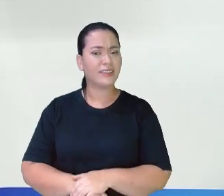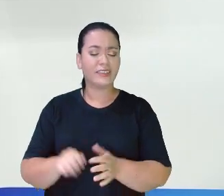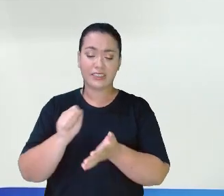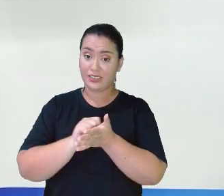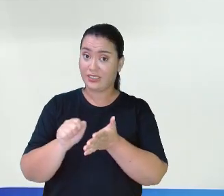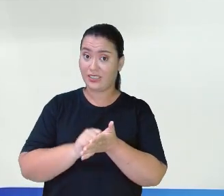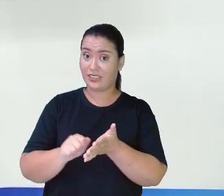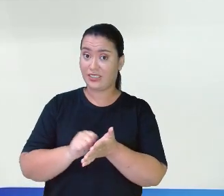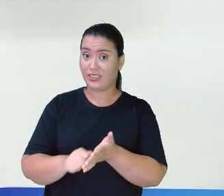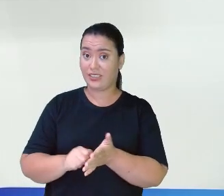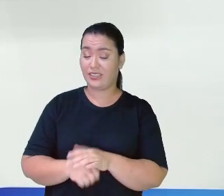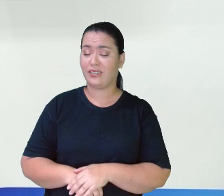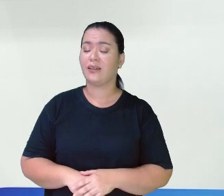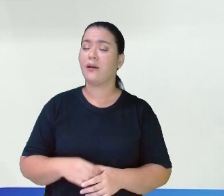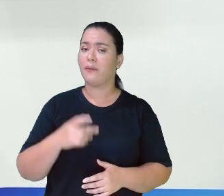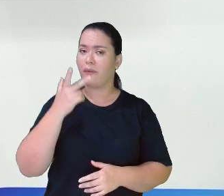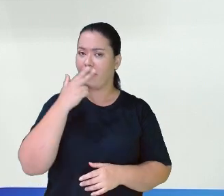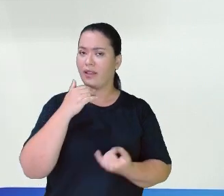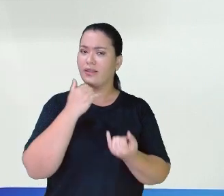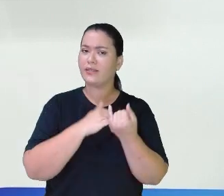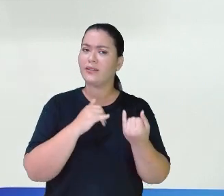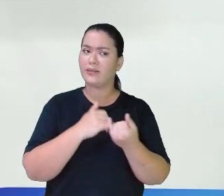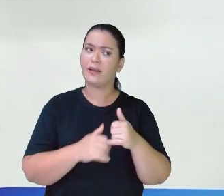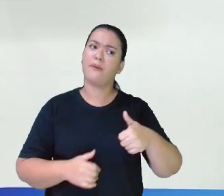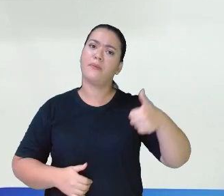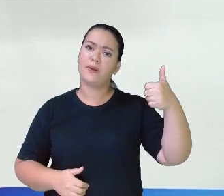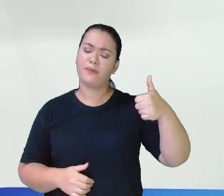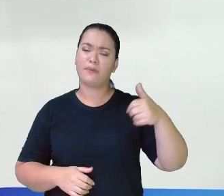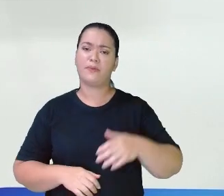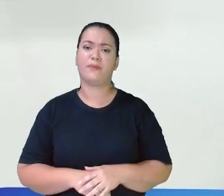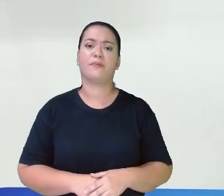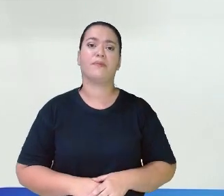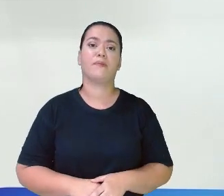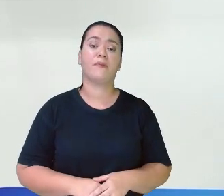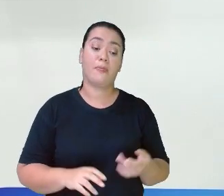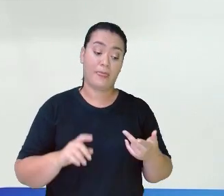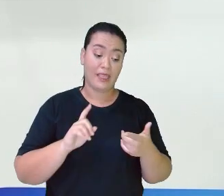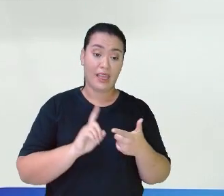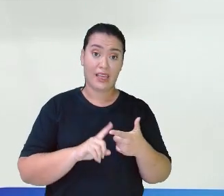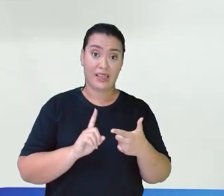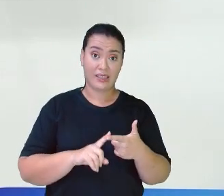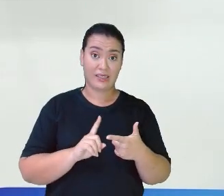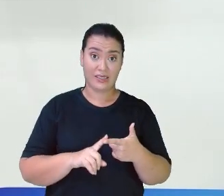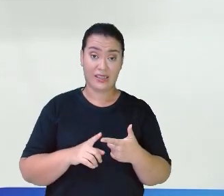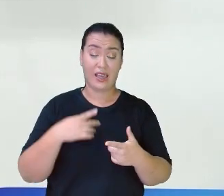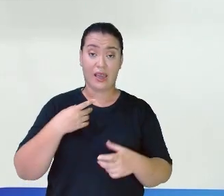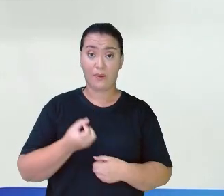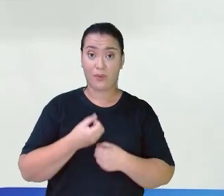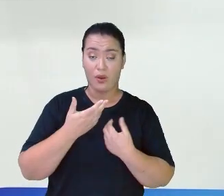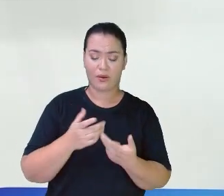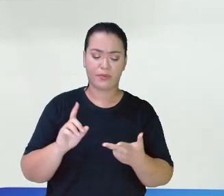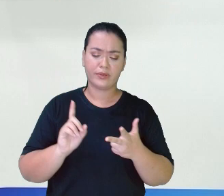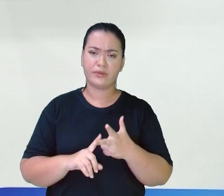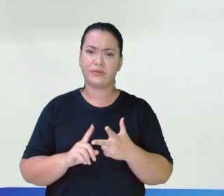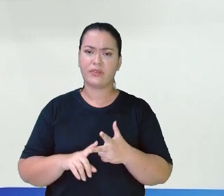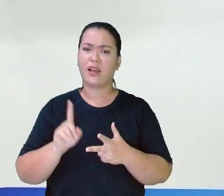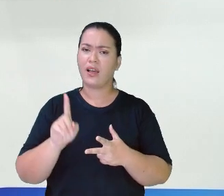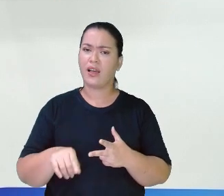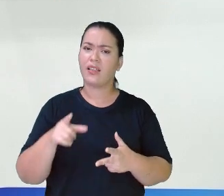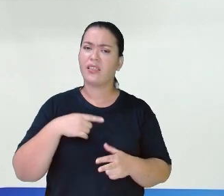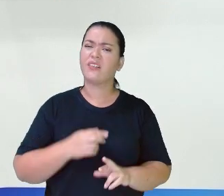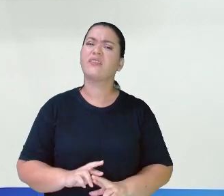nós percebemos que ela parece semelhante à primeira versão. A segunda foi em forma de poema. Mas teve alguma